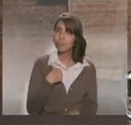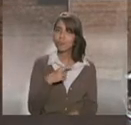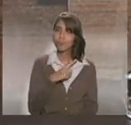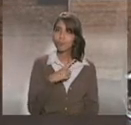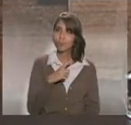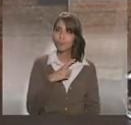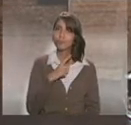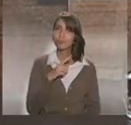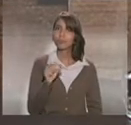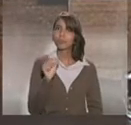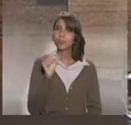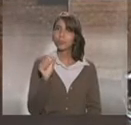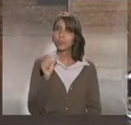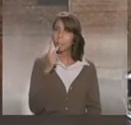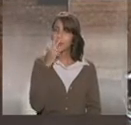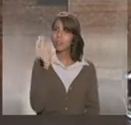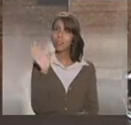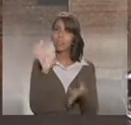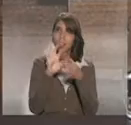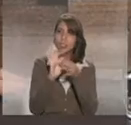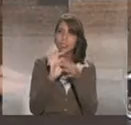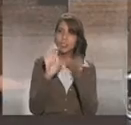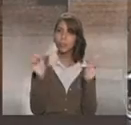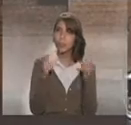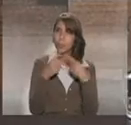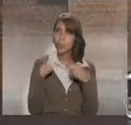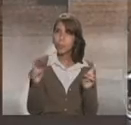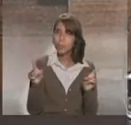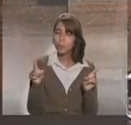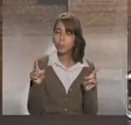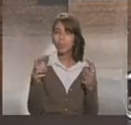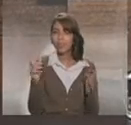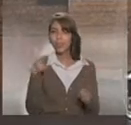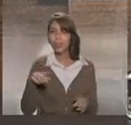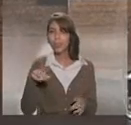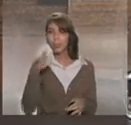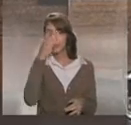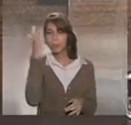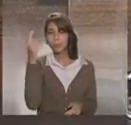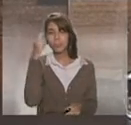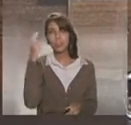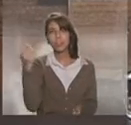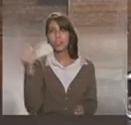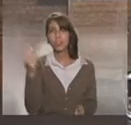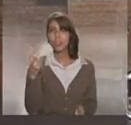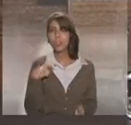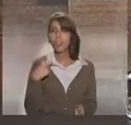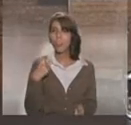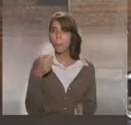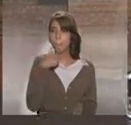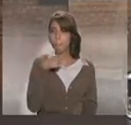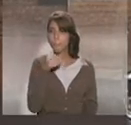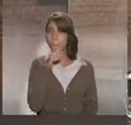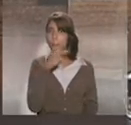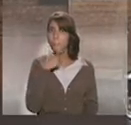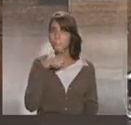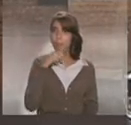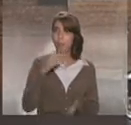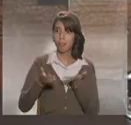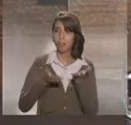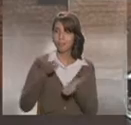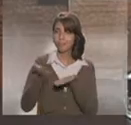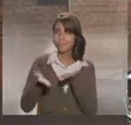uma ligação com música talvez de alguma maneira aquela coisa também de você queria agradar os seus pais né de você